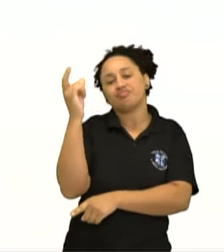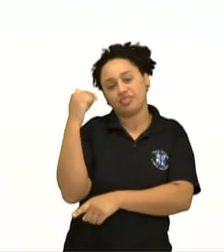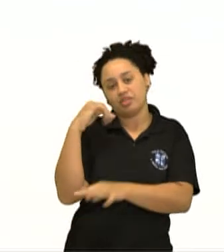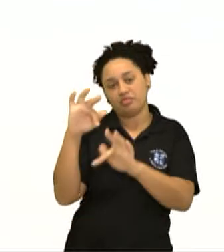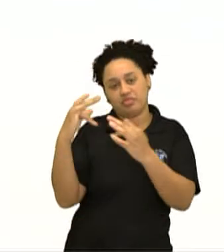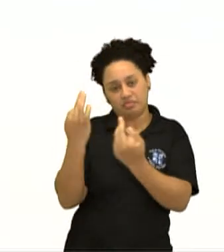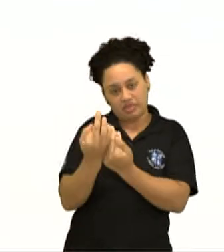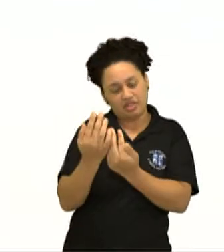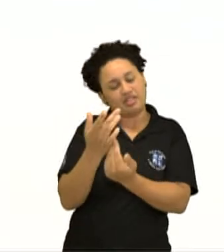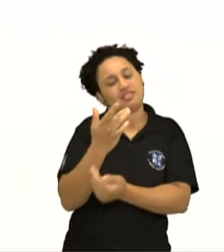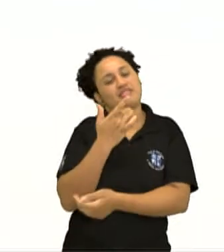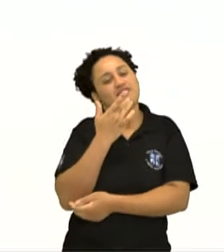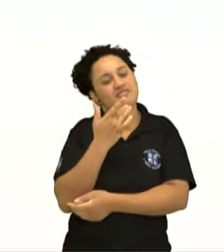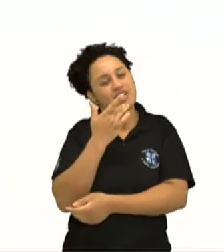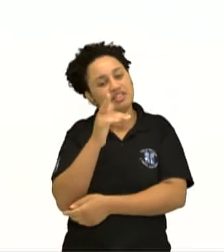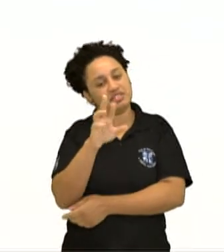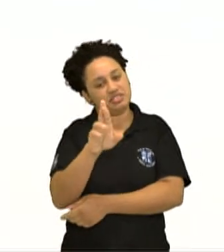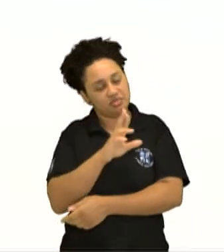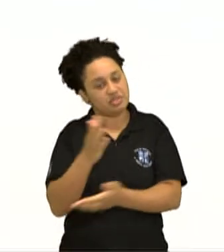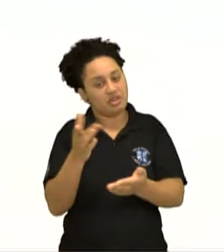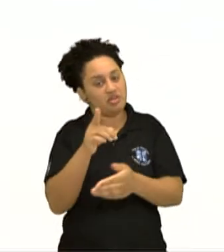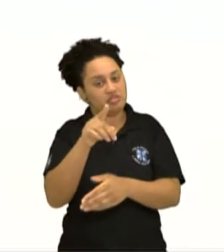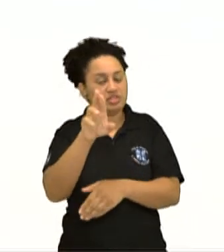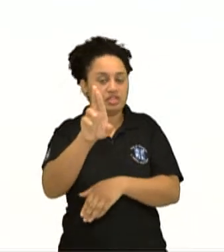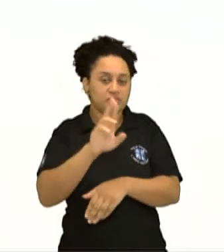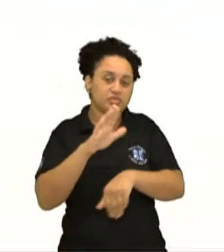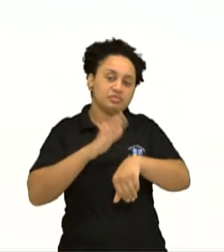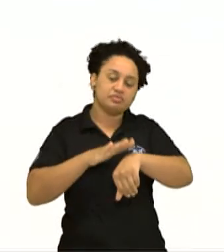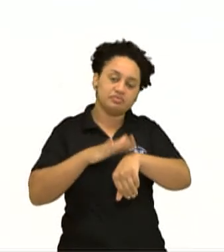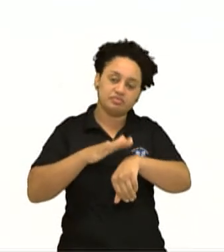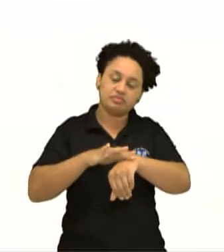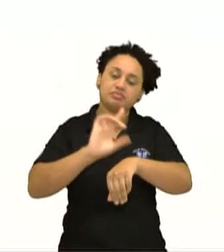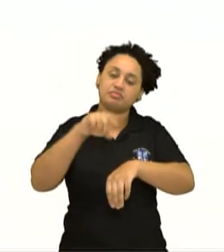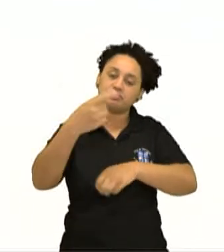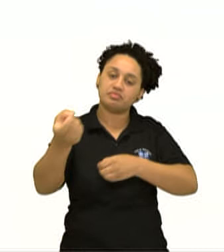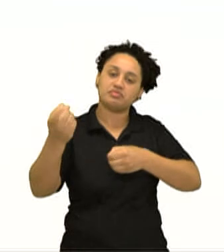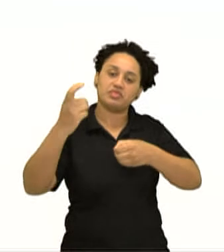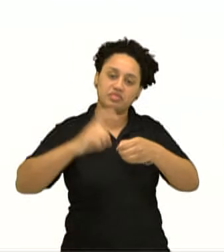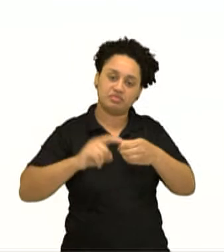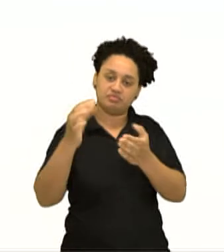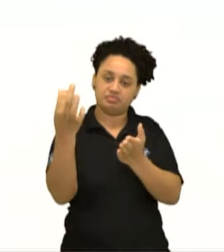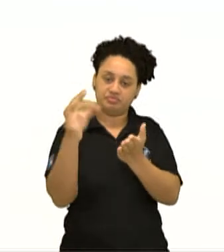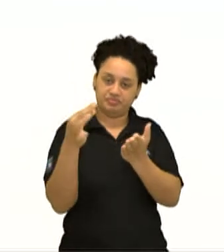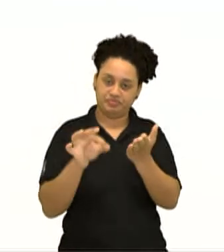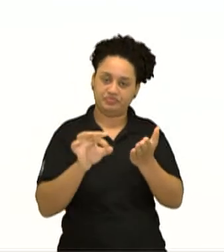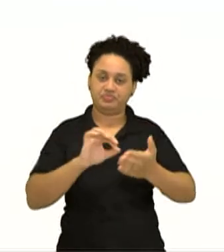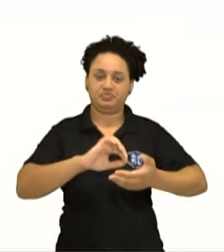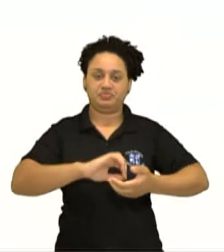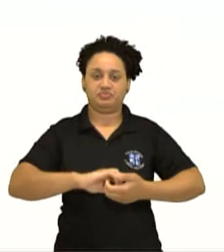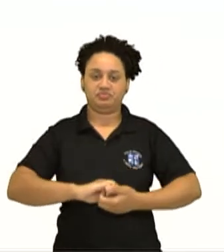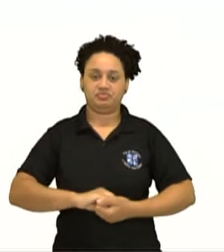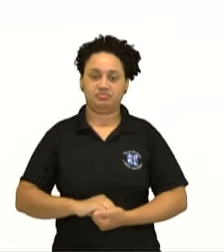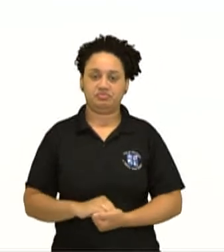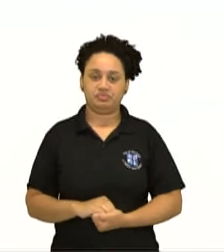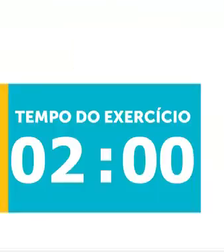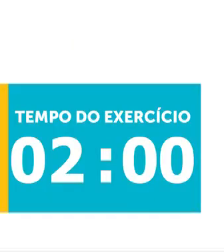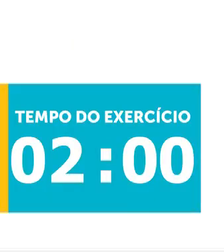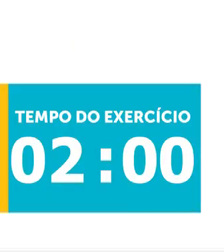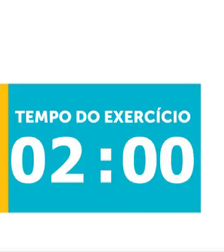Tá tranquilo de responder, Agora é com vocês. Um tempinho e já voltamos aí para corrigir.